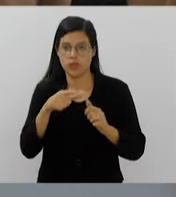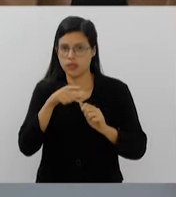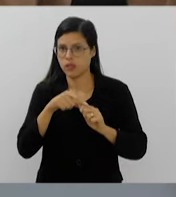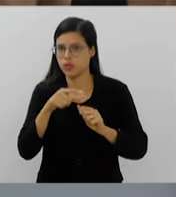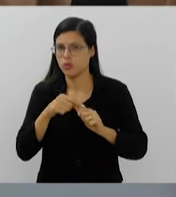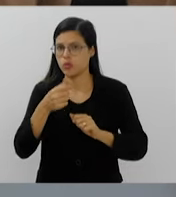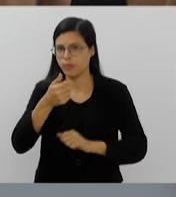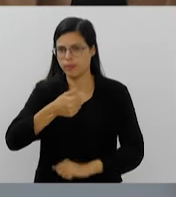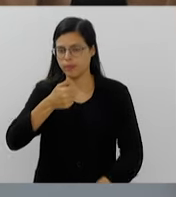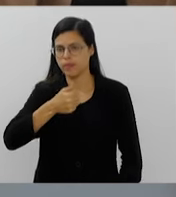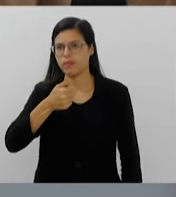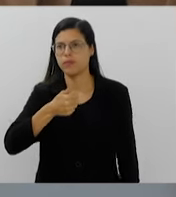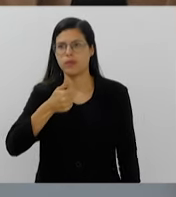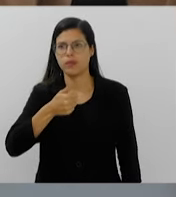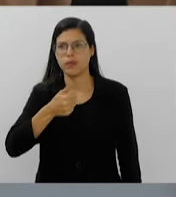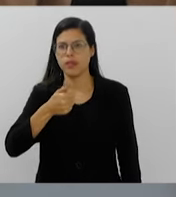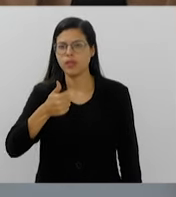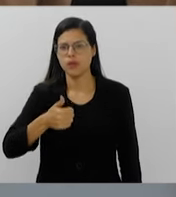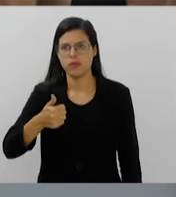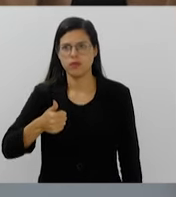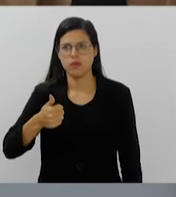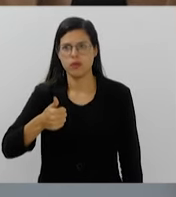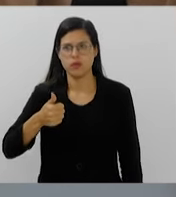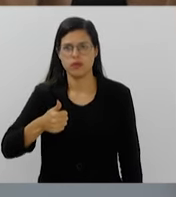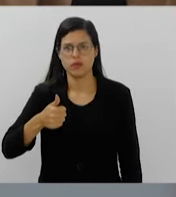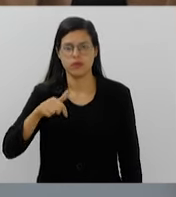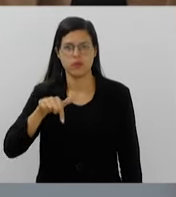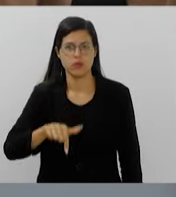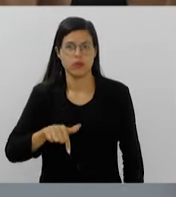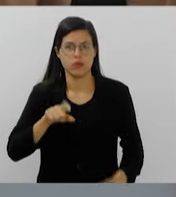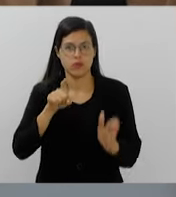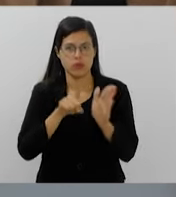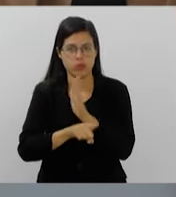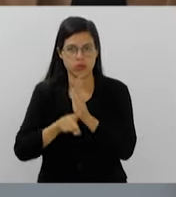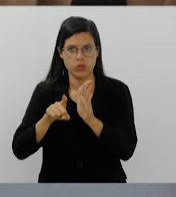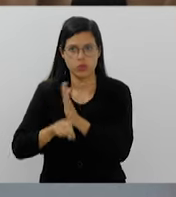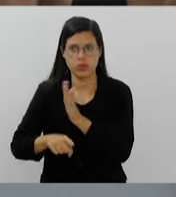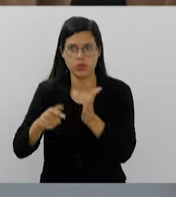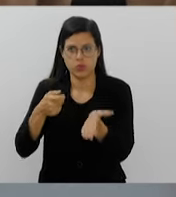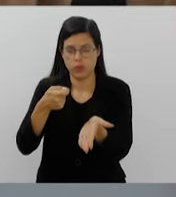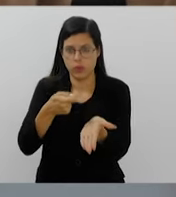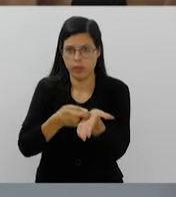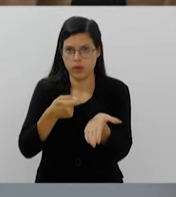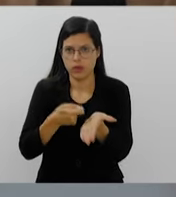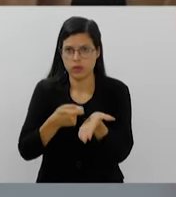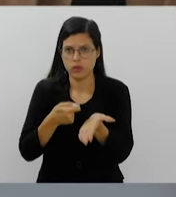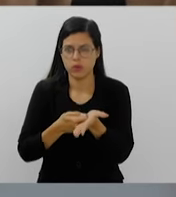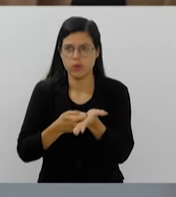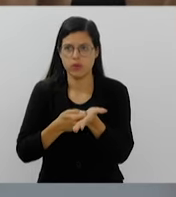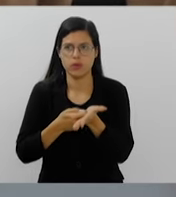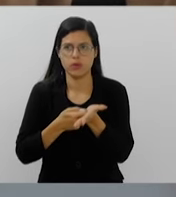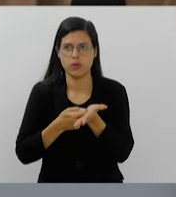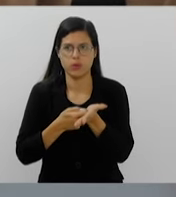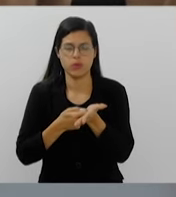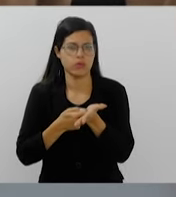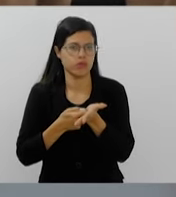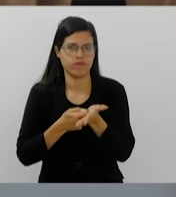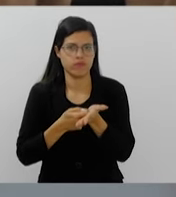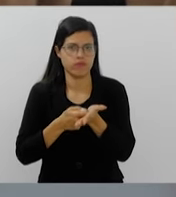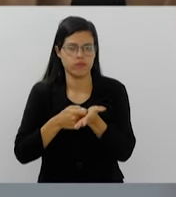1º não fica proibido o desconto obrigatório, que não está